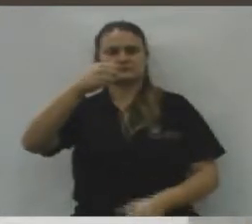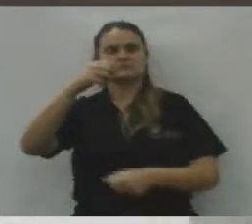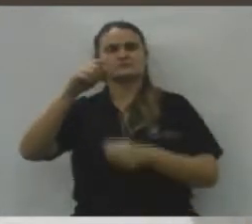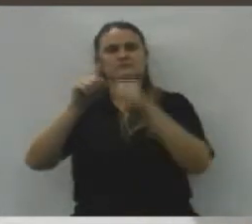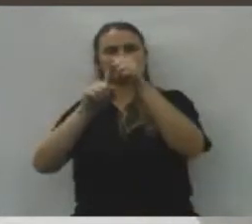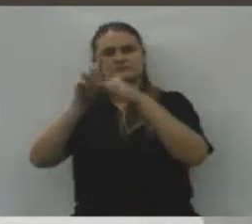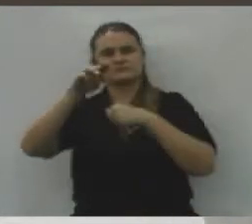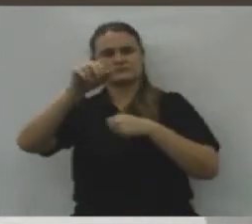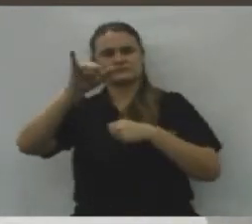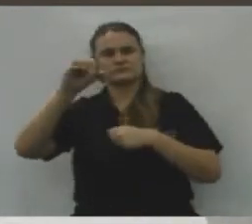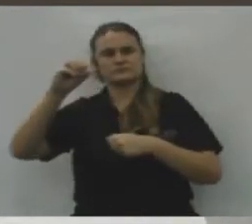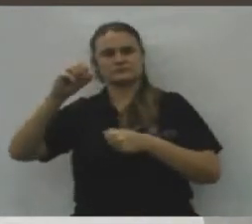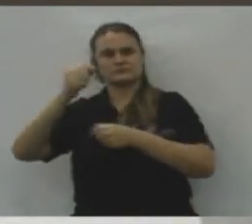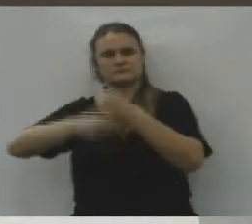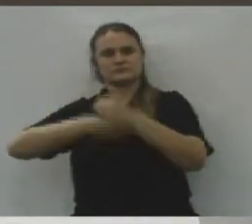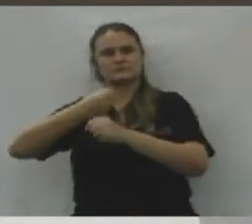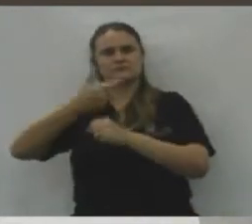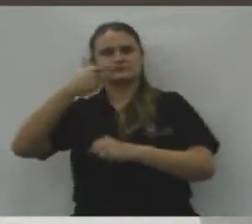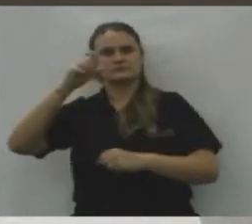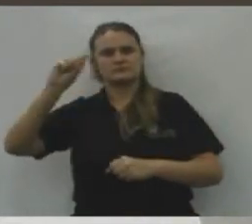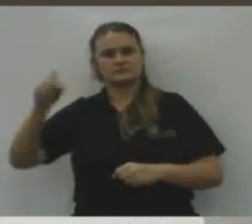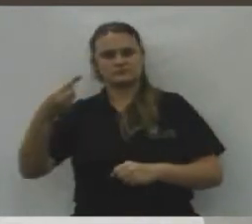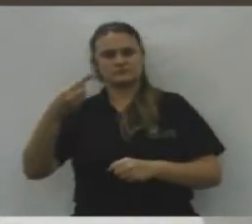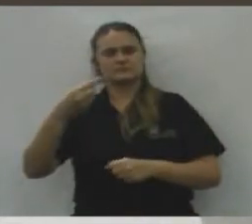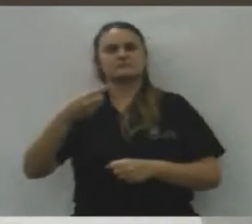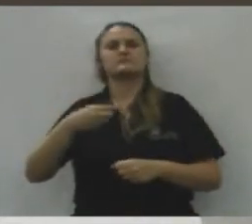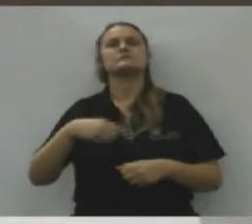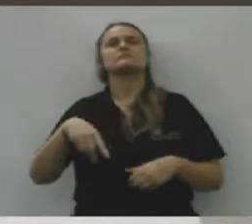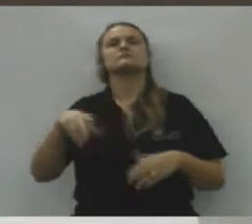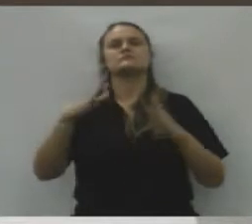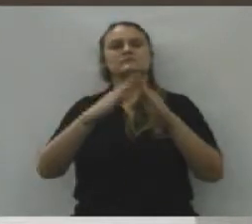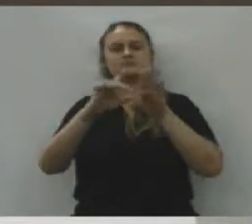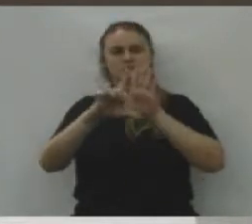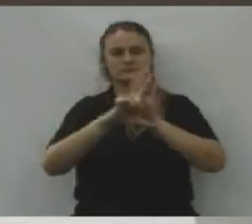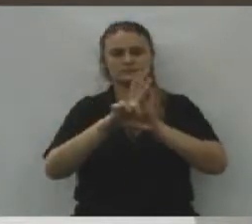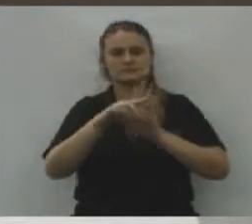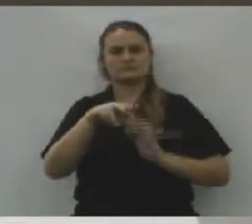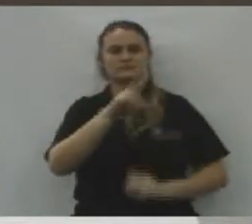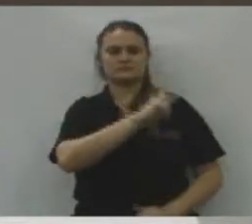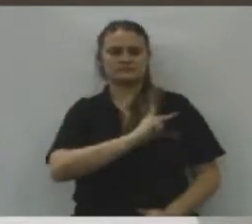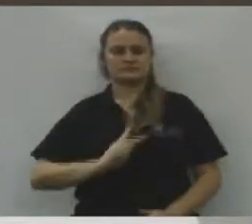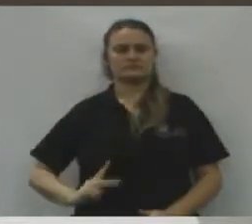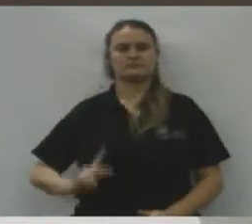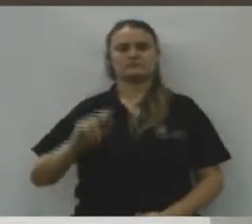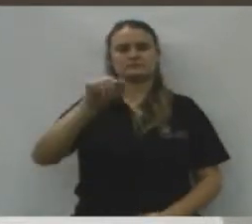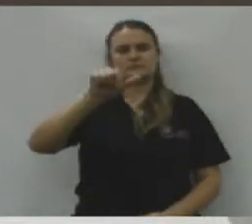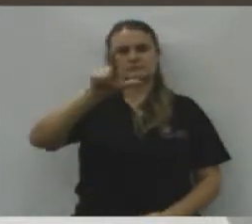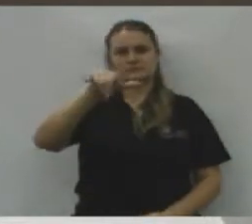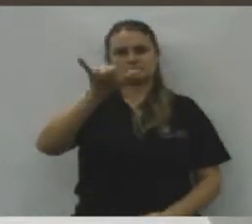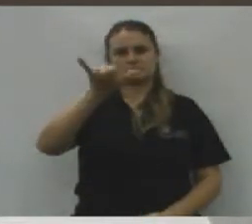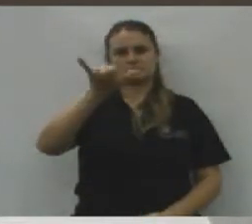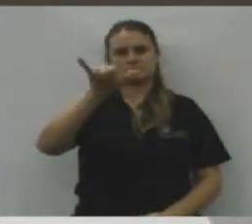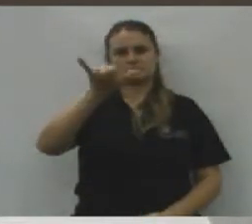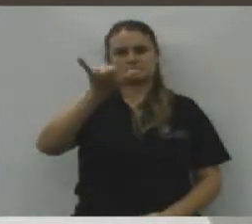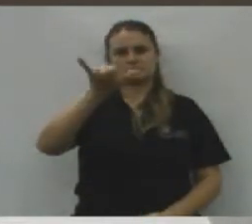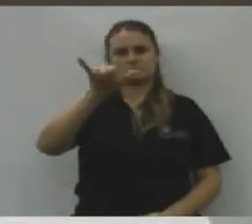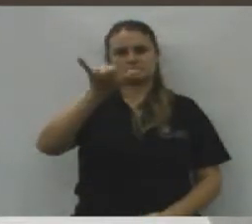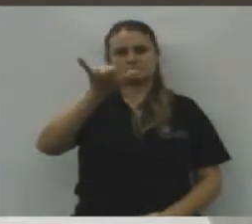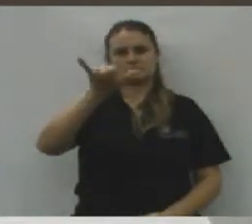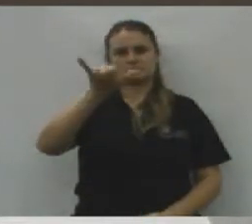2000, o Poder Legislativo de União da Vitória, através de seu presidente, Almires Bugai Filho, e da